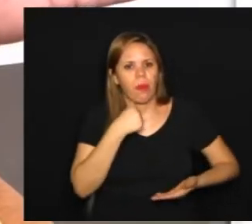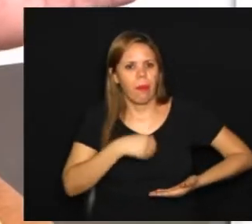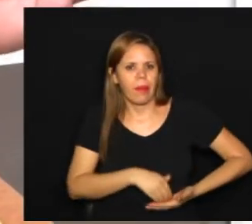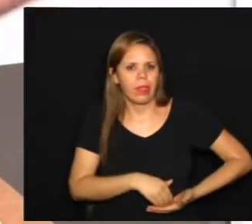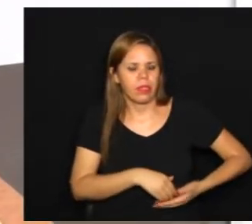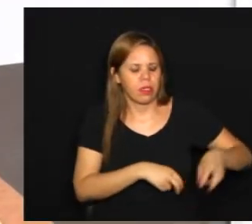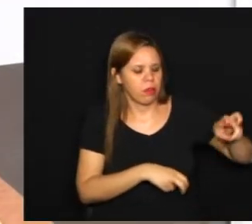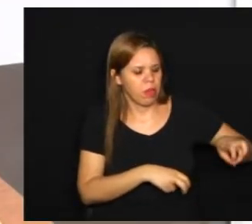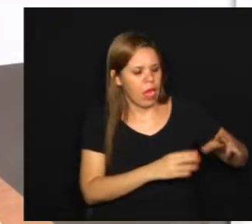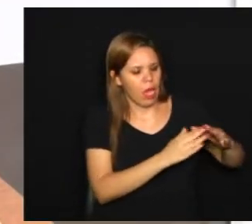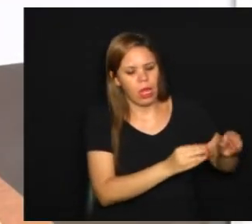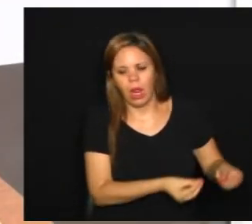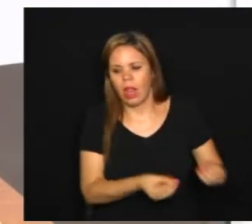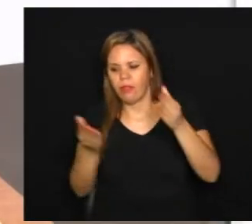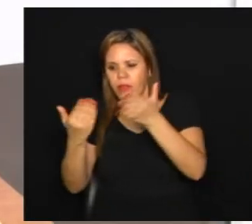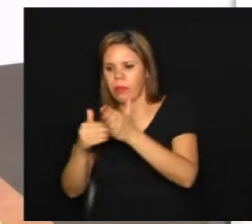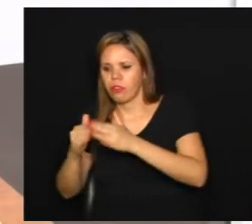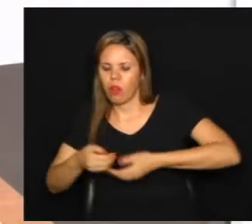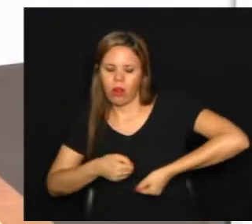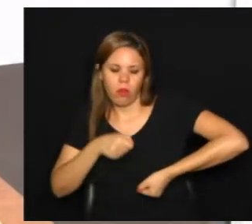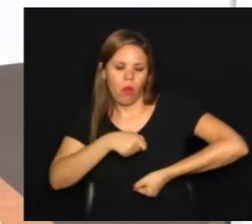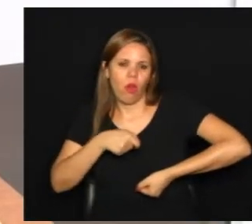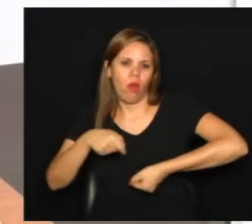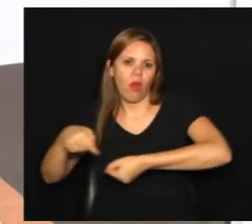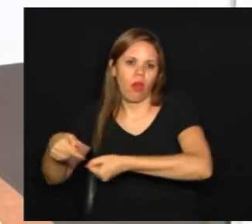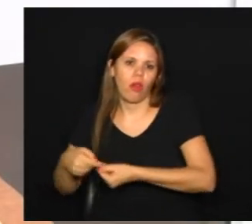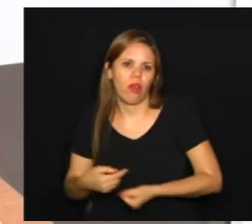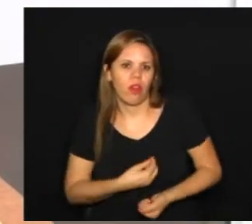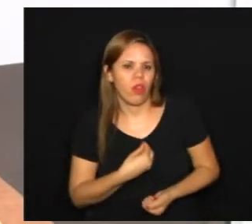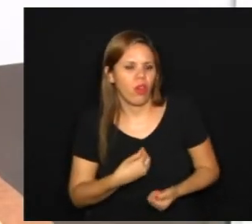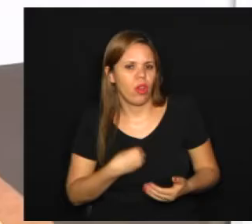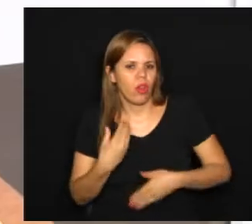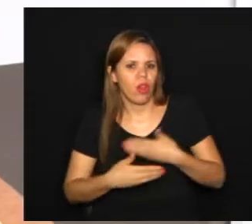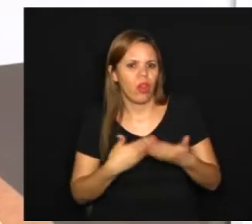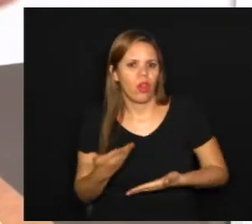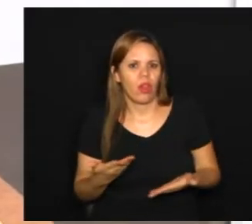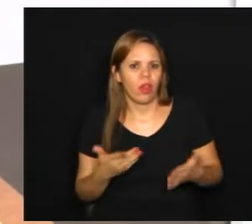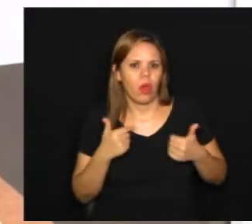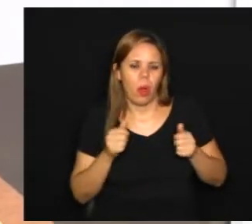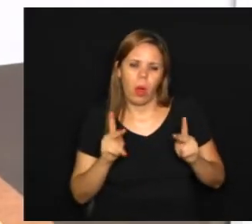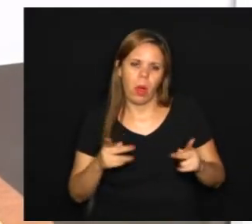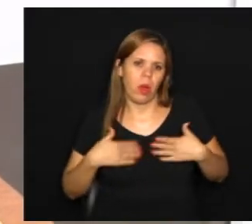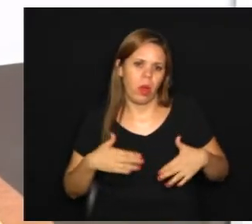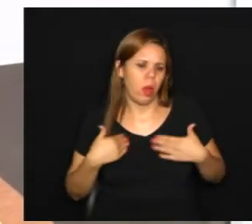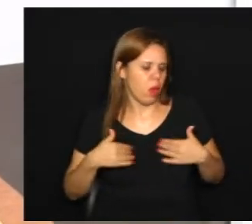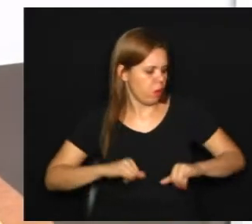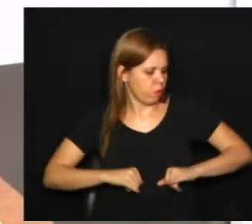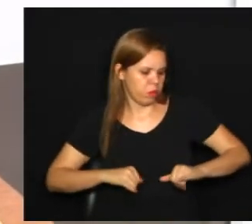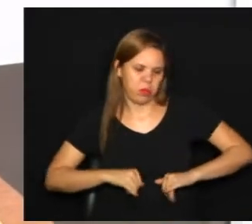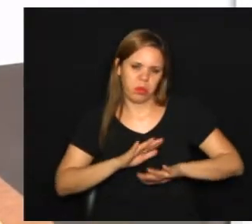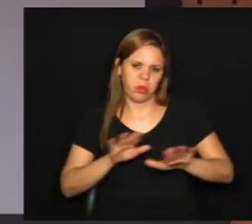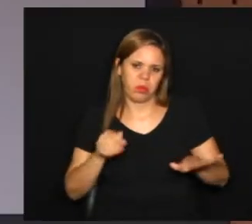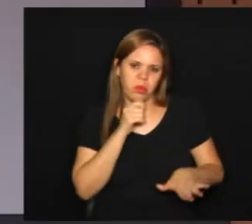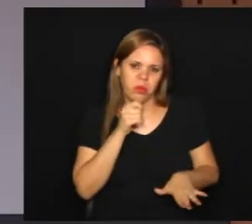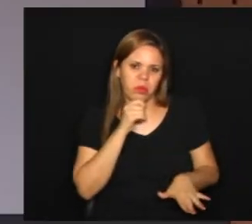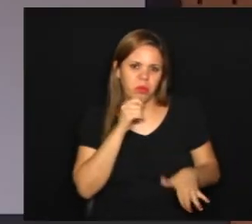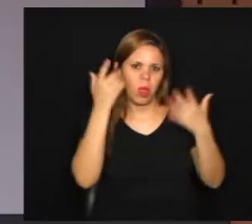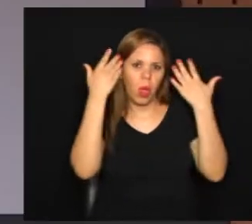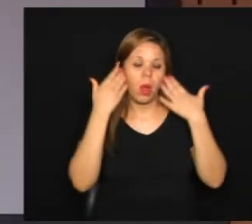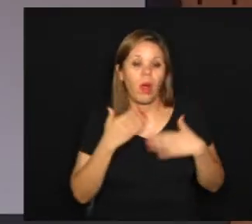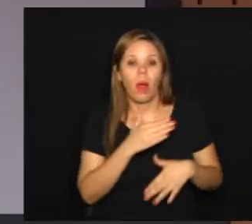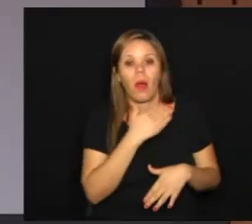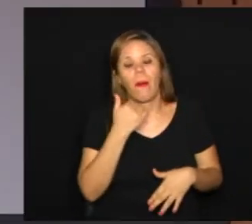sala da minha casa e me colocava na sala da escola. Sabe, assim, comecei a viver uma rotina. Para mim, estava tranquilo. Não era eu que estava sacrificando, não era eu que estava suando. A